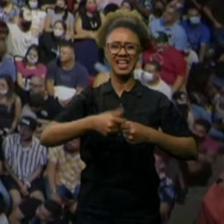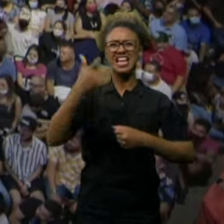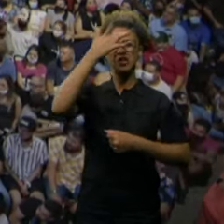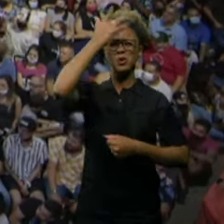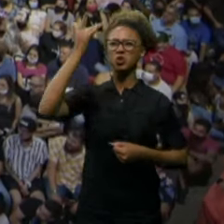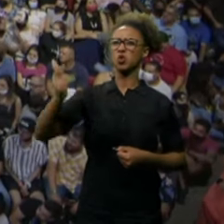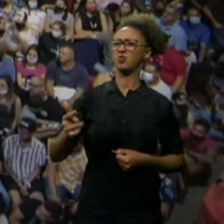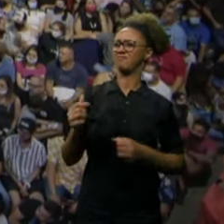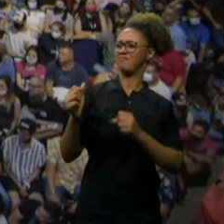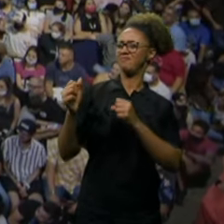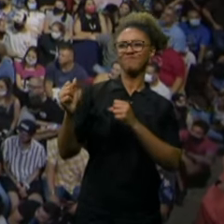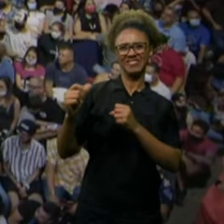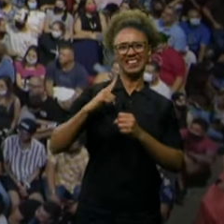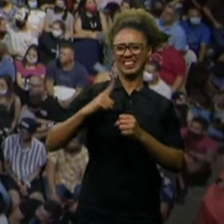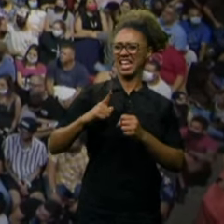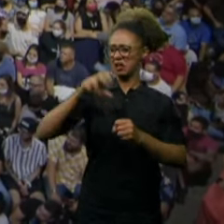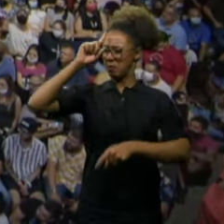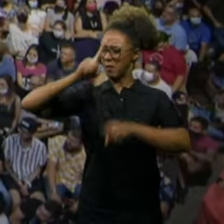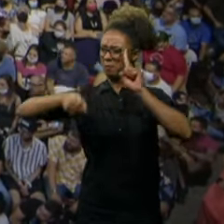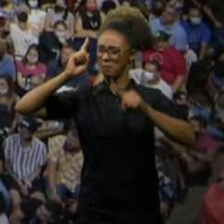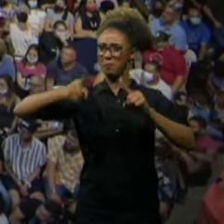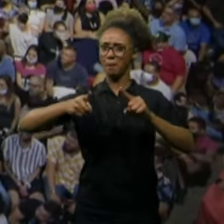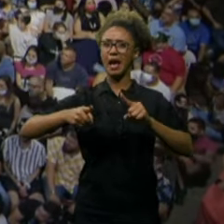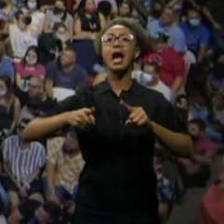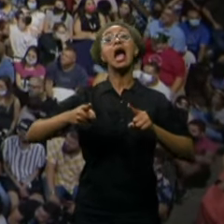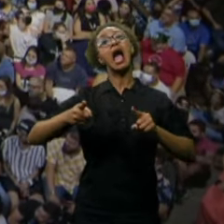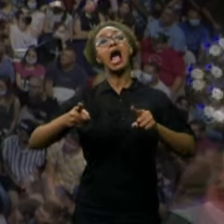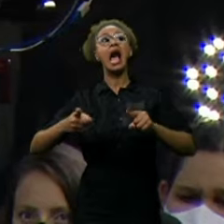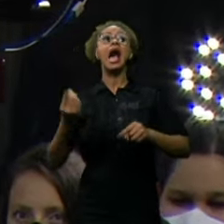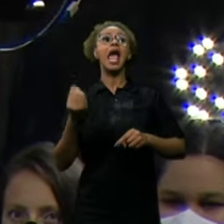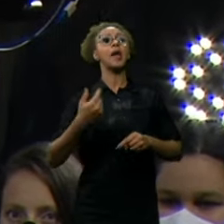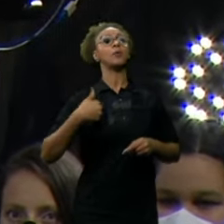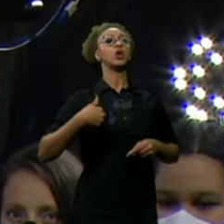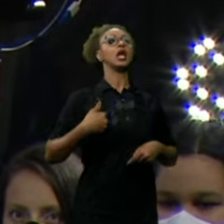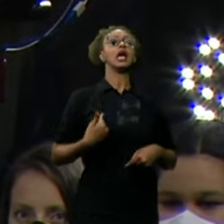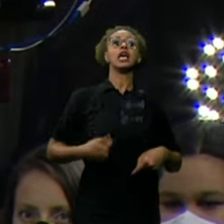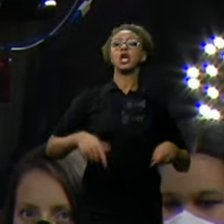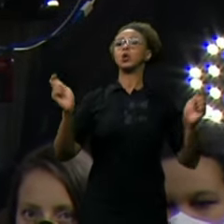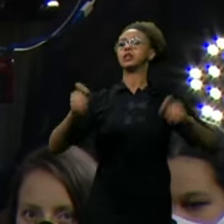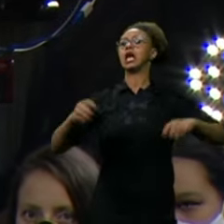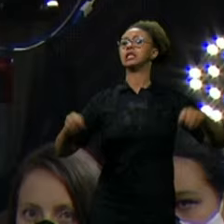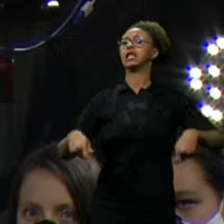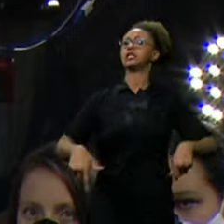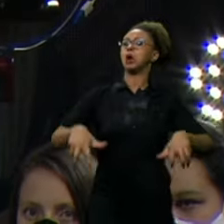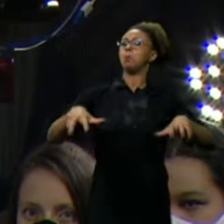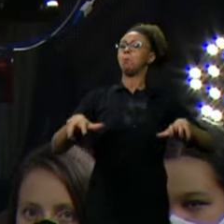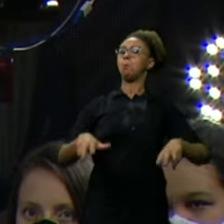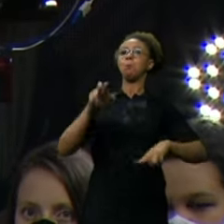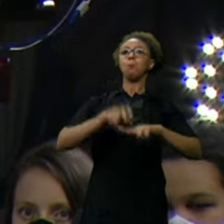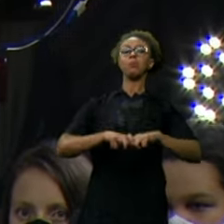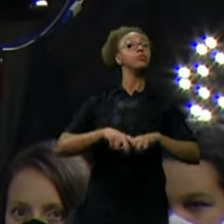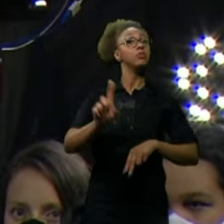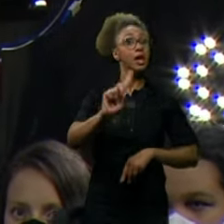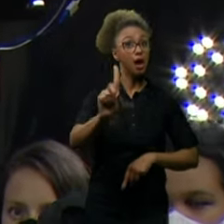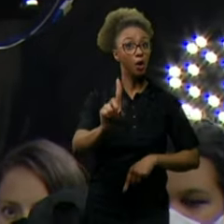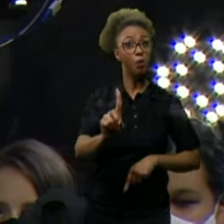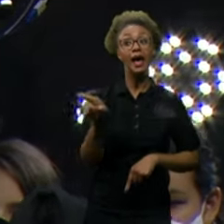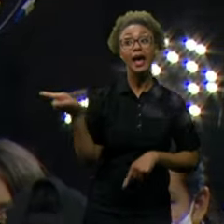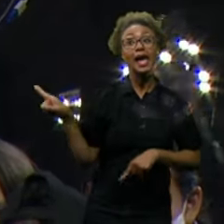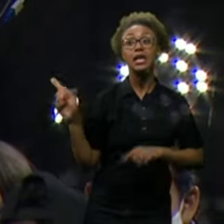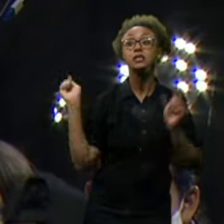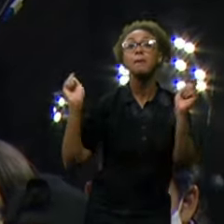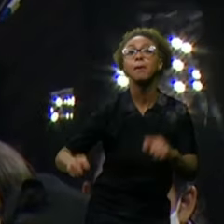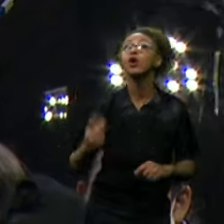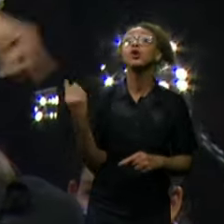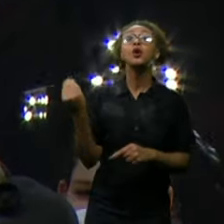homens mais poderosos deste mundo não são poderosos Porque tem uma caneta uma cadeira são Poderosas presta atenção porque eles